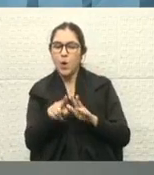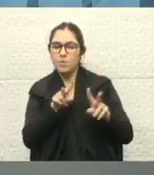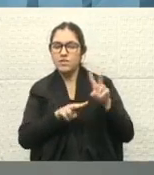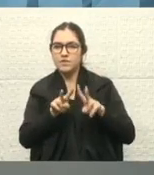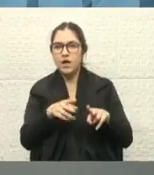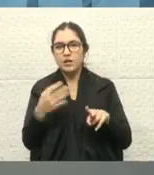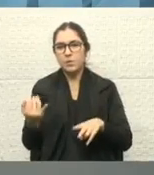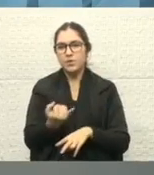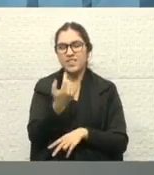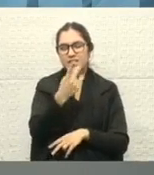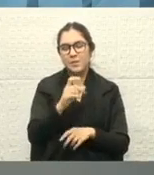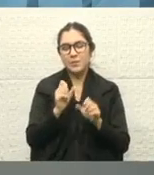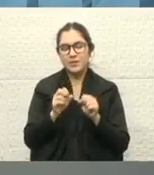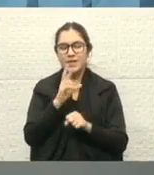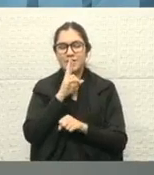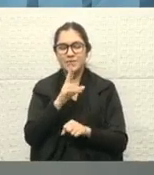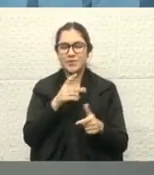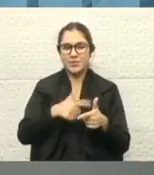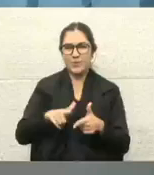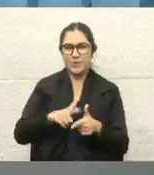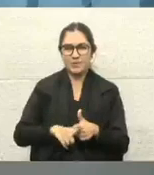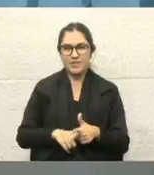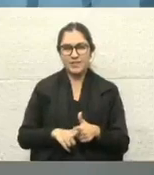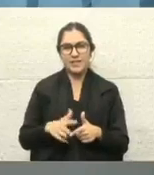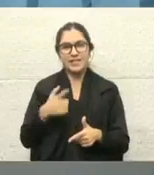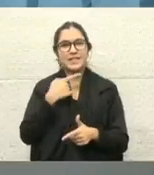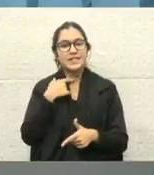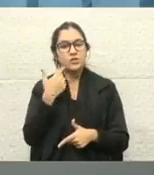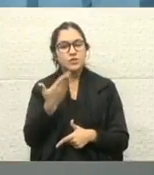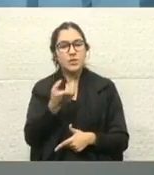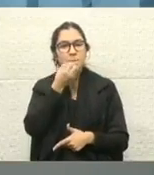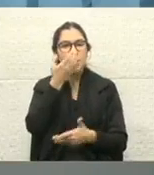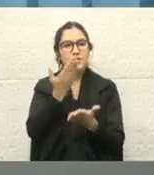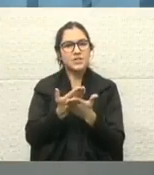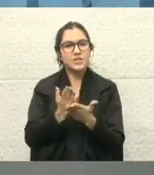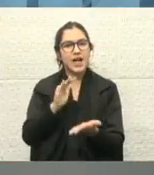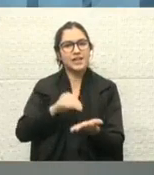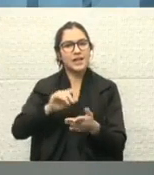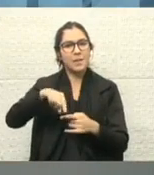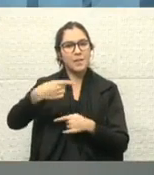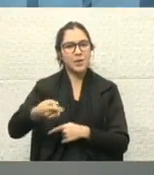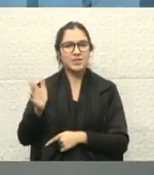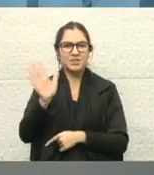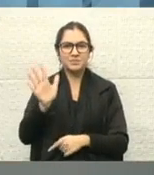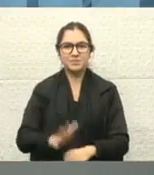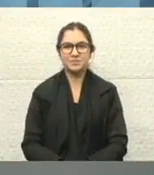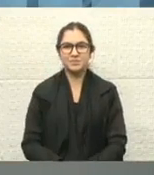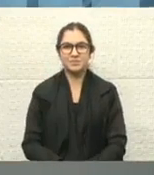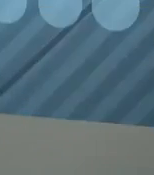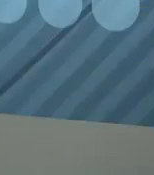importância dele para a resolução de problemas. Desejo a você bons estudos e até a próxima!